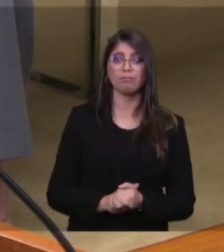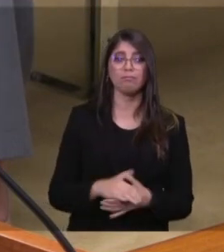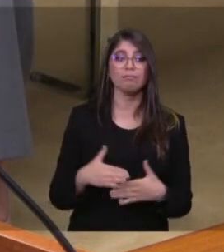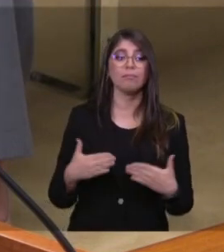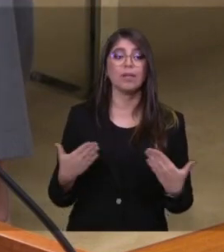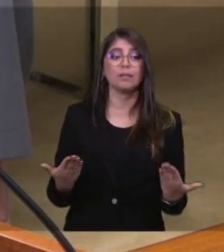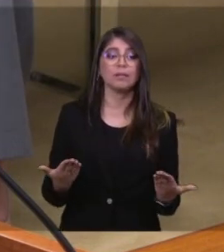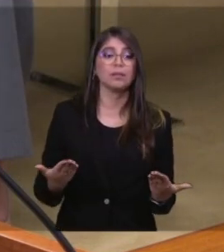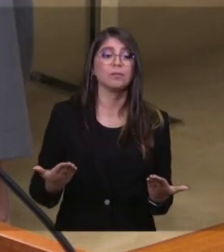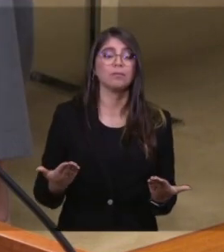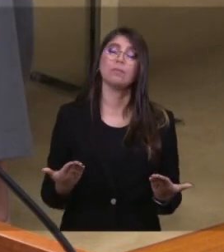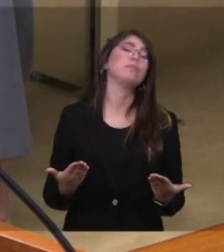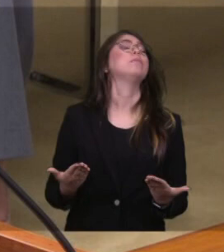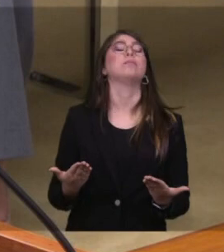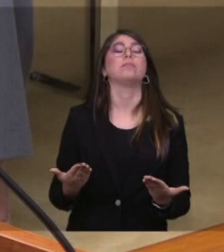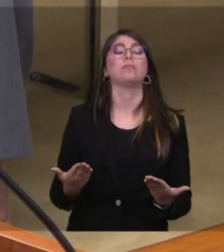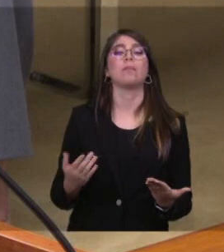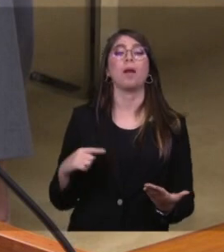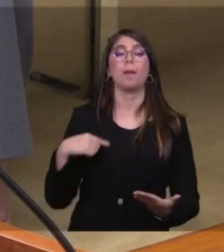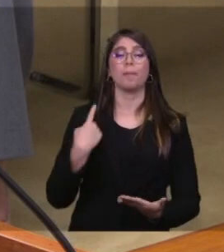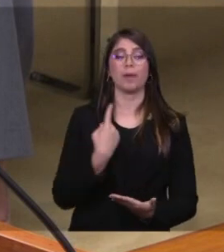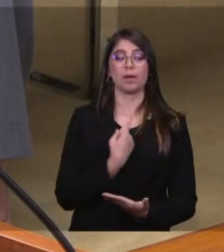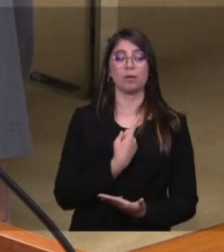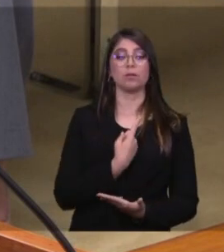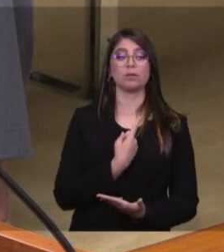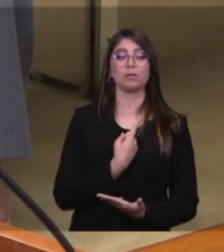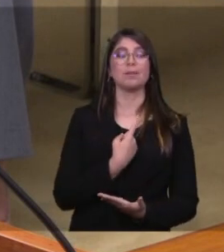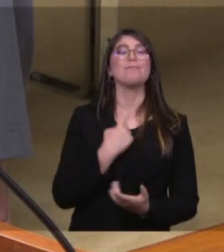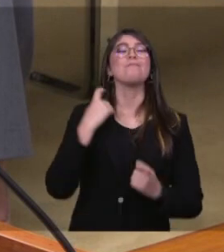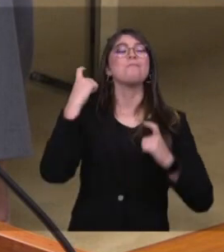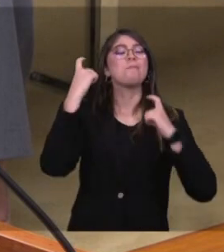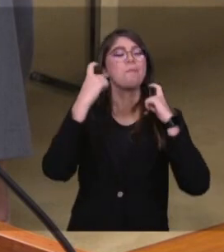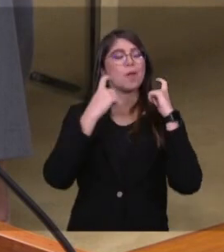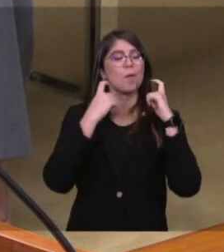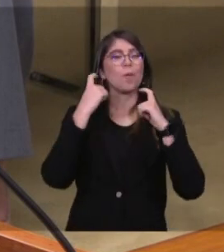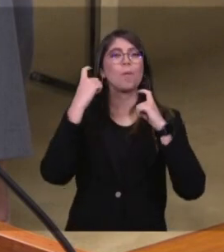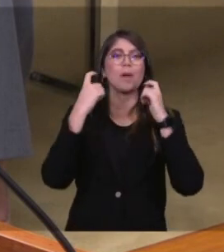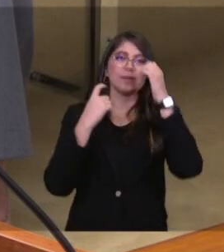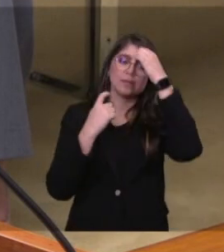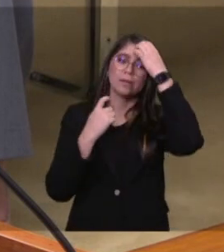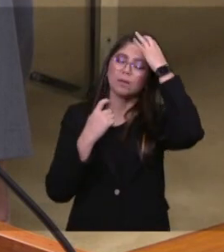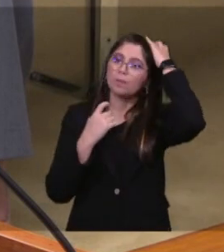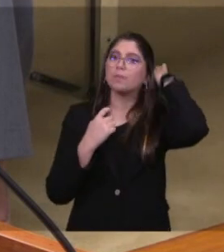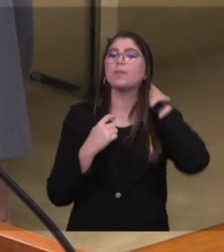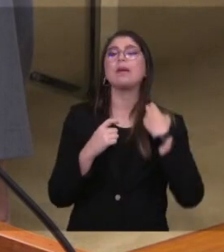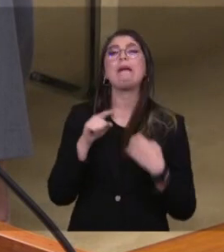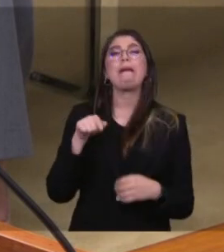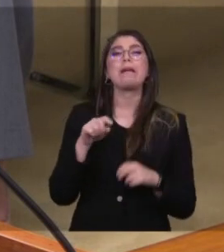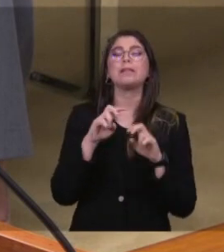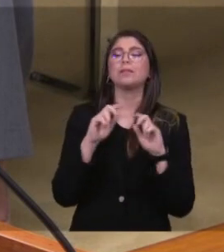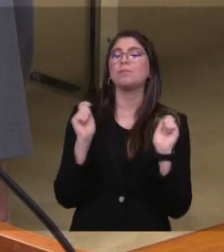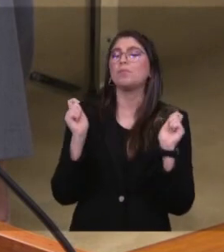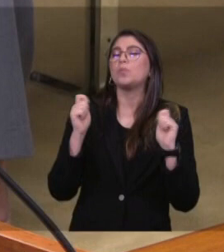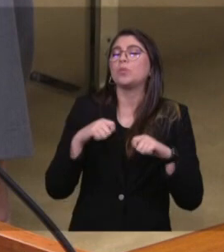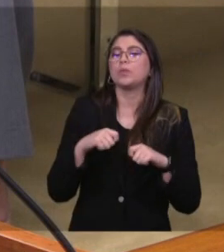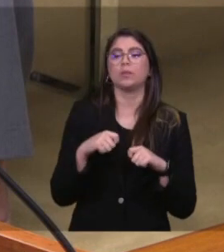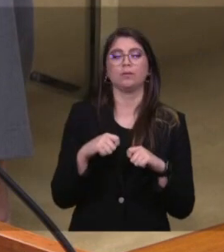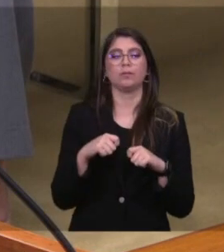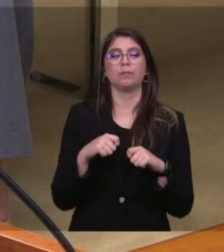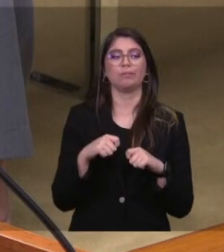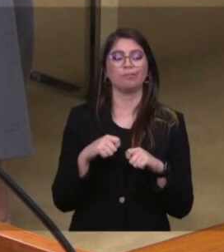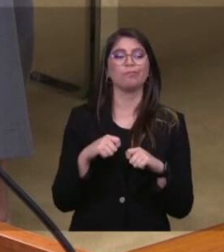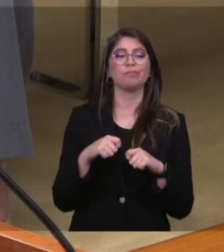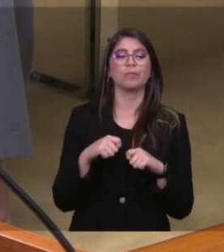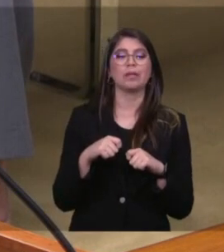que para nós é bastante preocupante no que se refere à possibilidade de